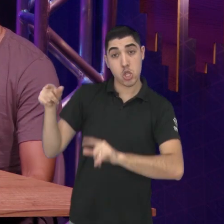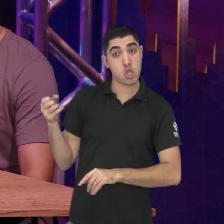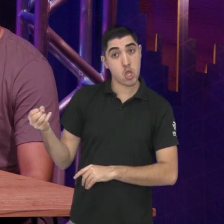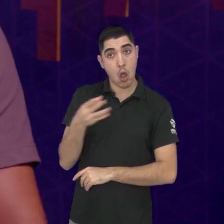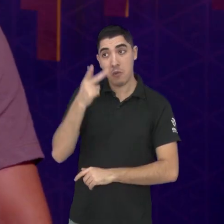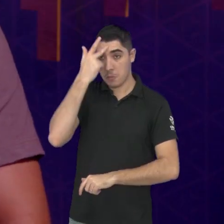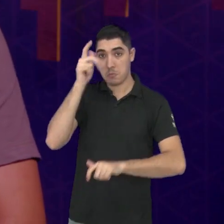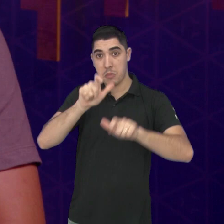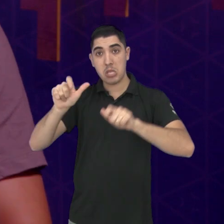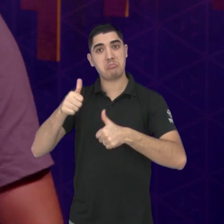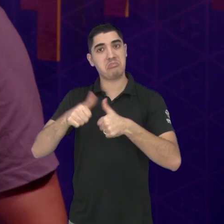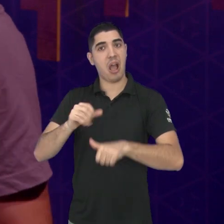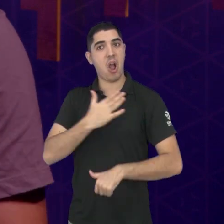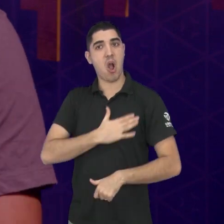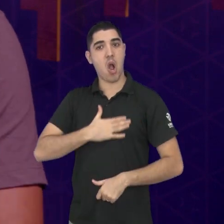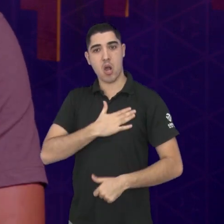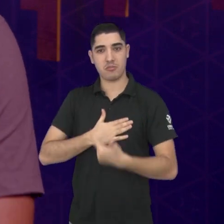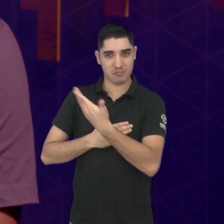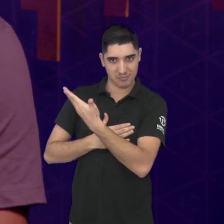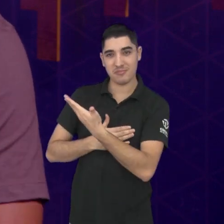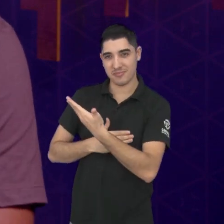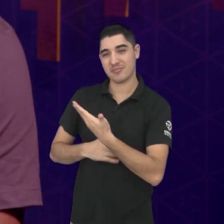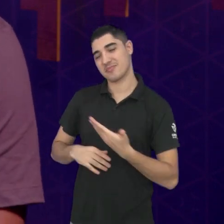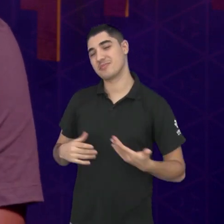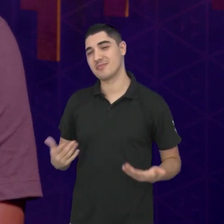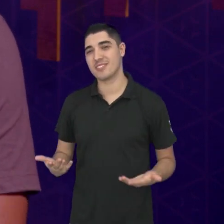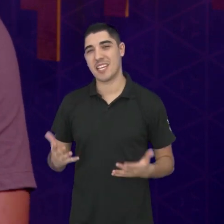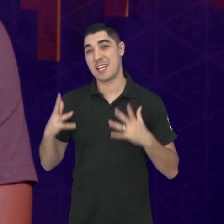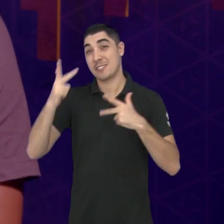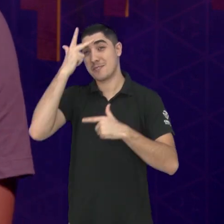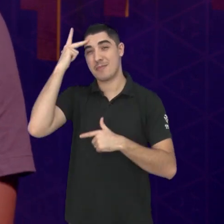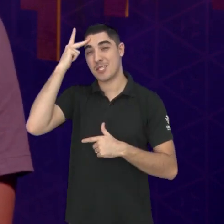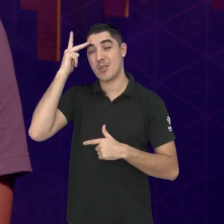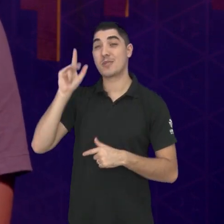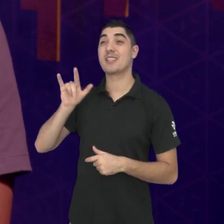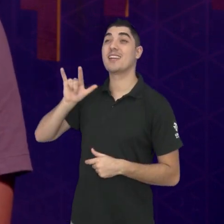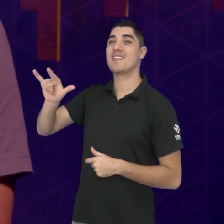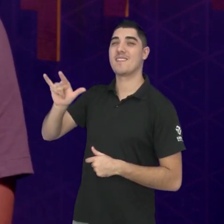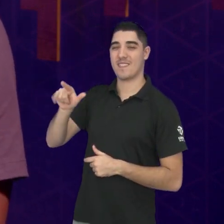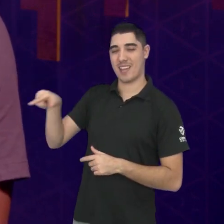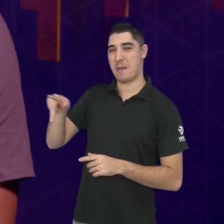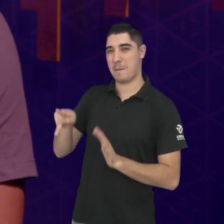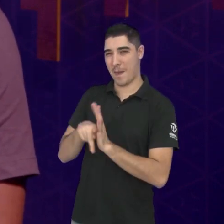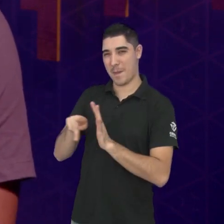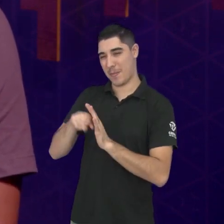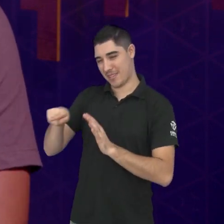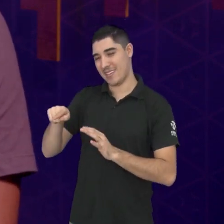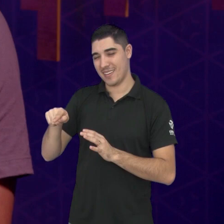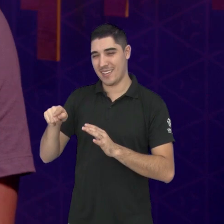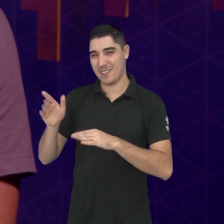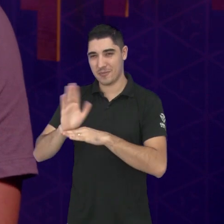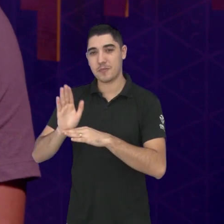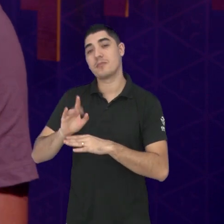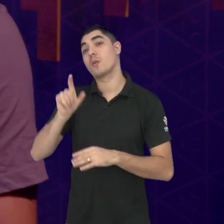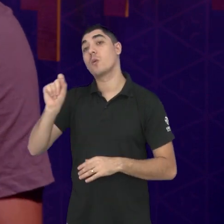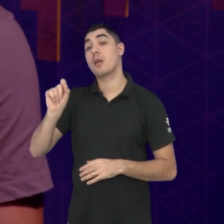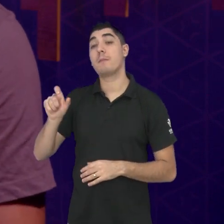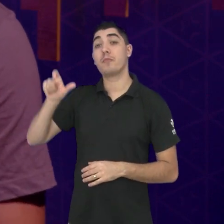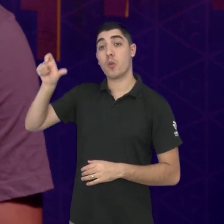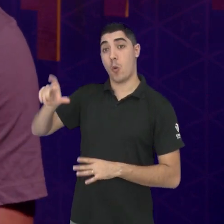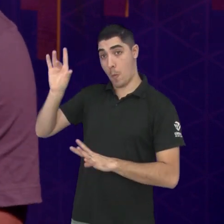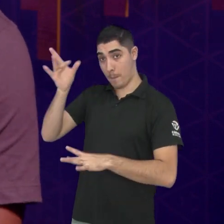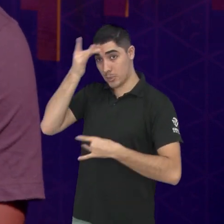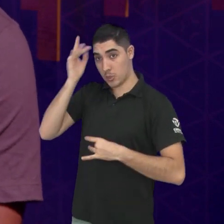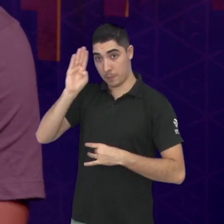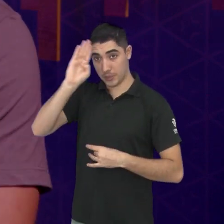recente, a galera tá gostando aí pra caramba, os otakus de plantão. E que o que é? O pai do